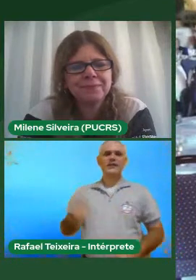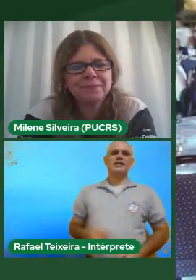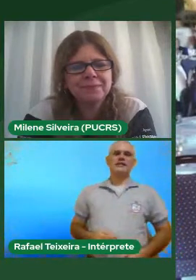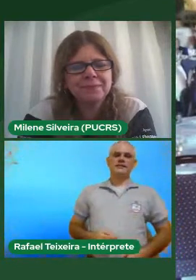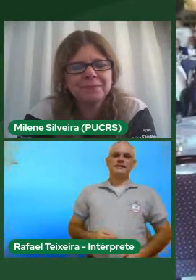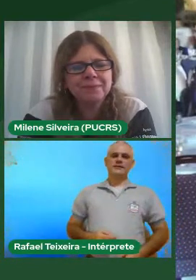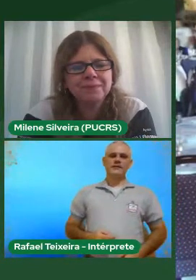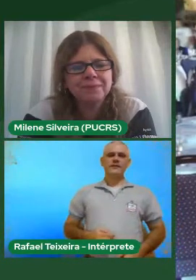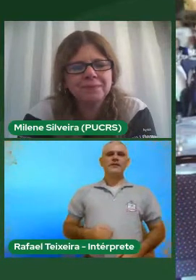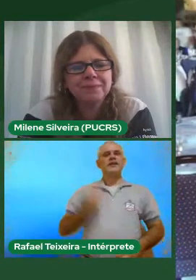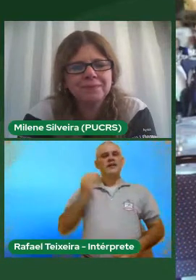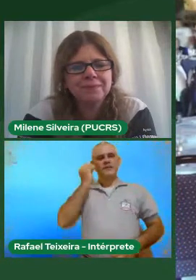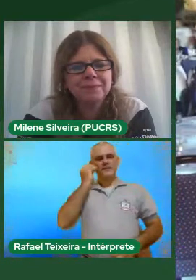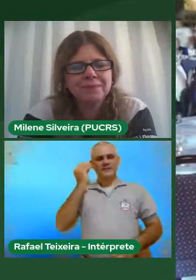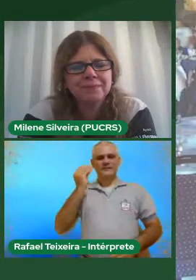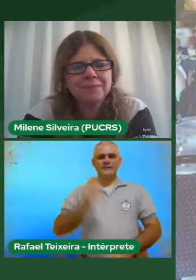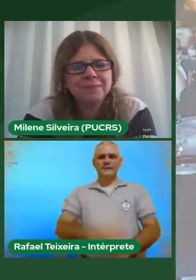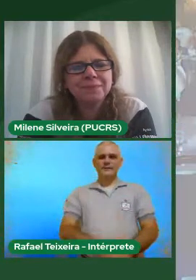Um beijão.